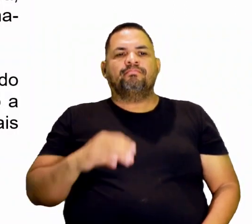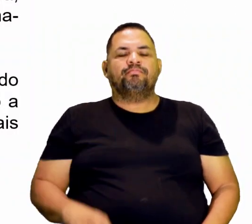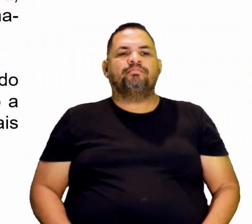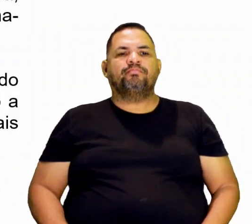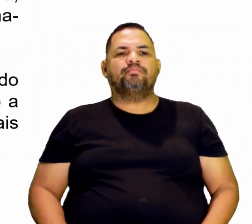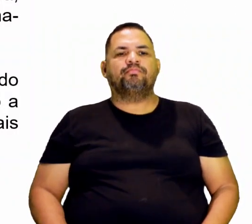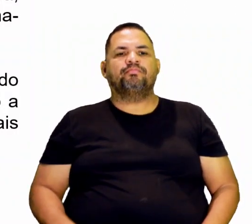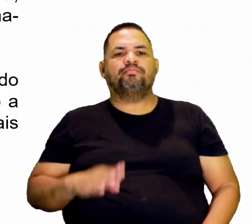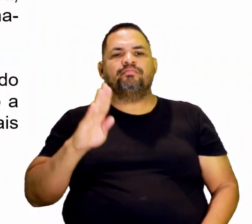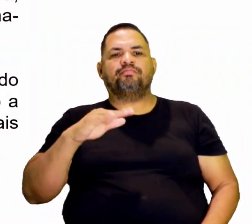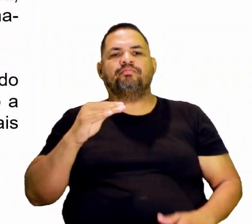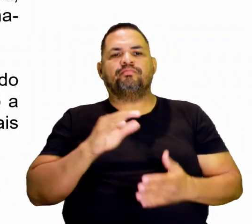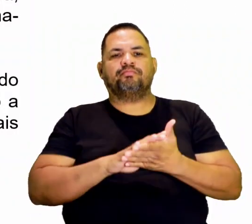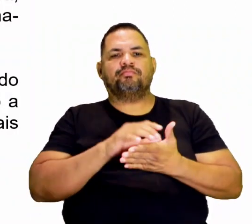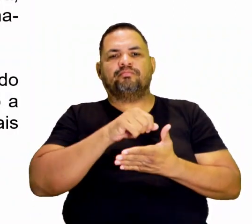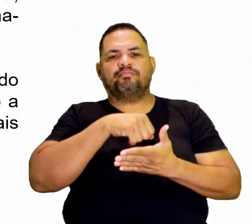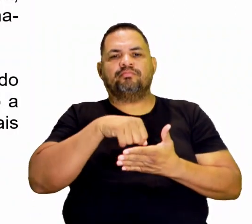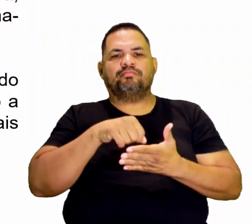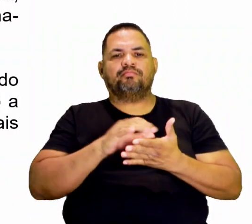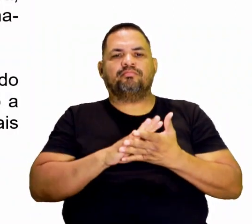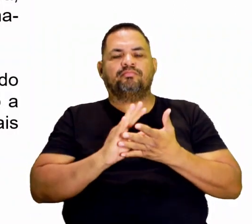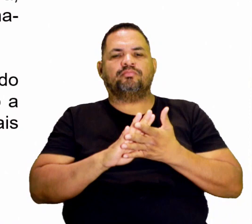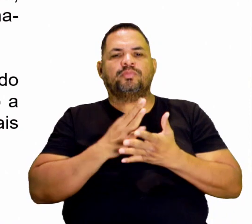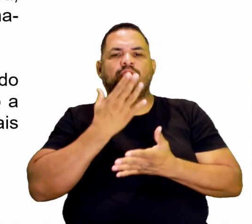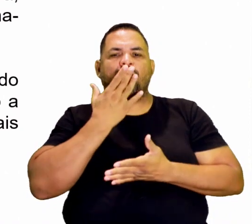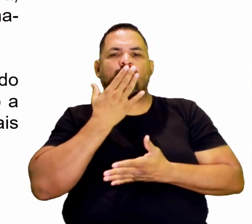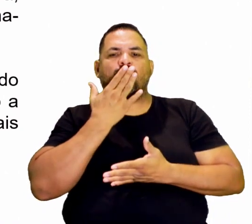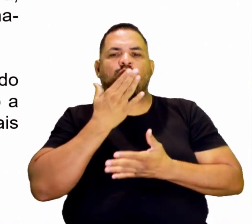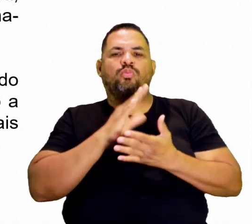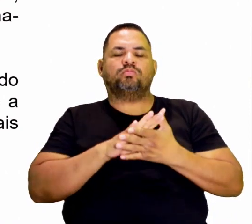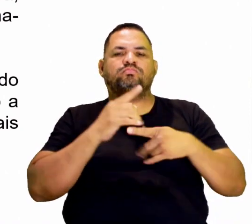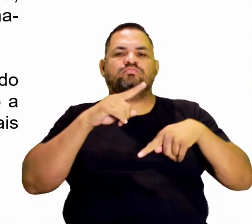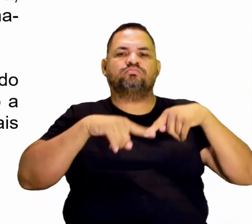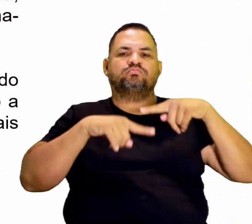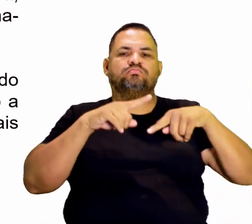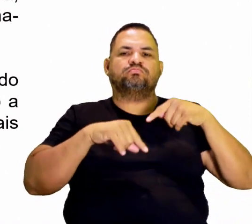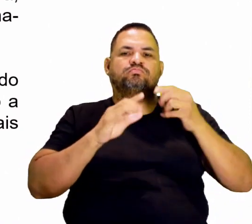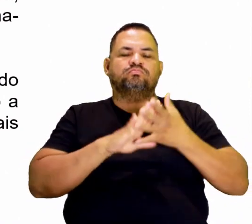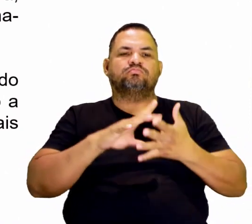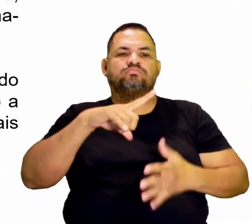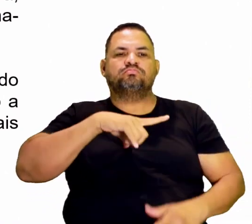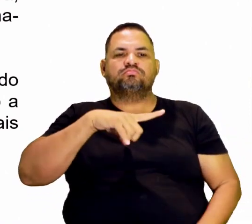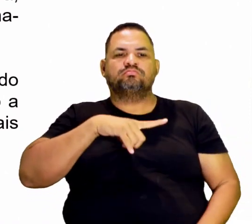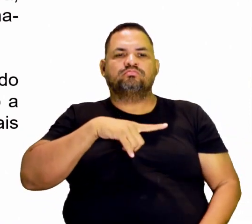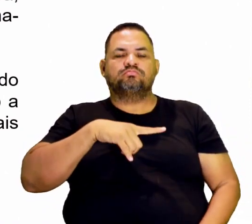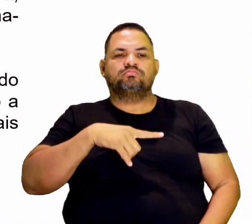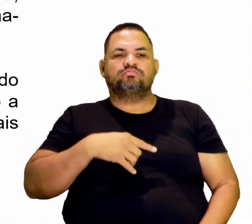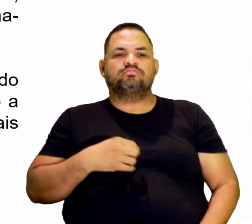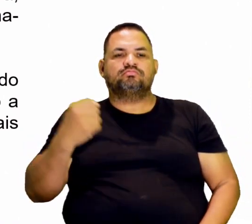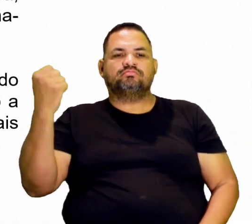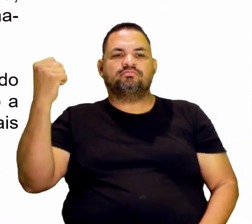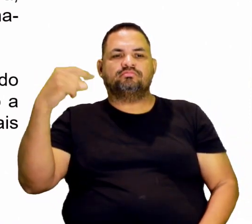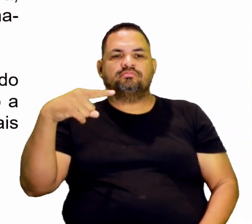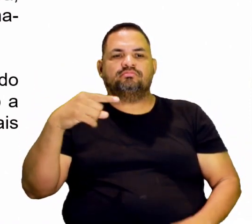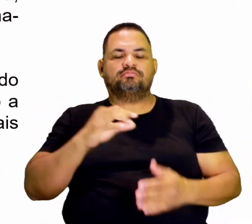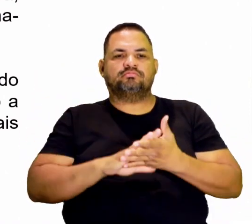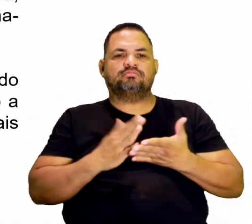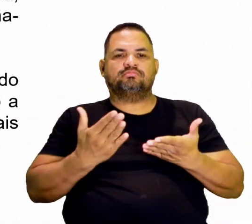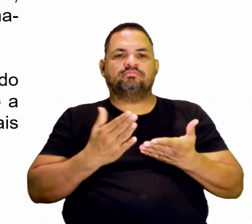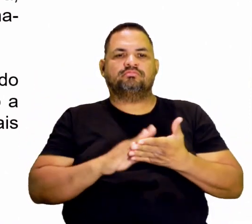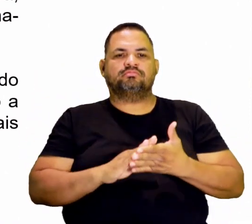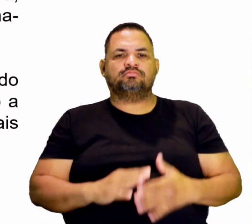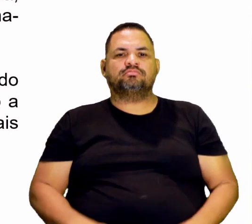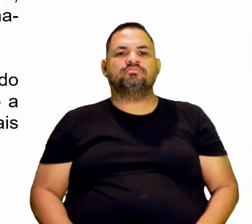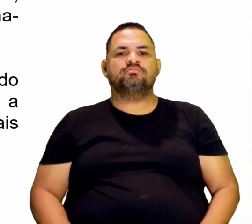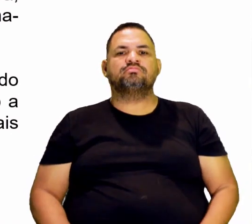a pintura deve resistir às tonalidades que os objetos adquirem ao refletir a luz